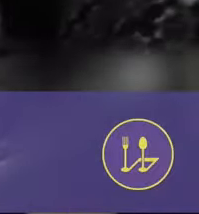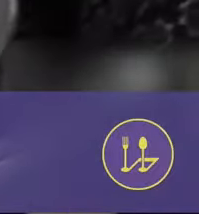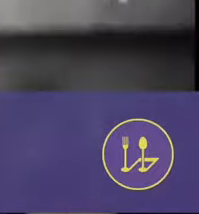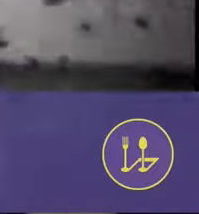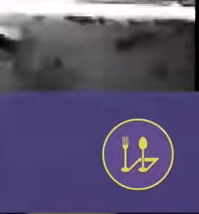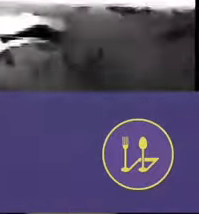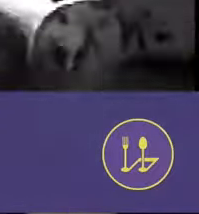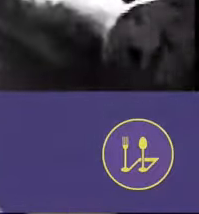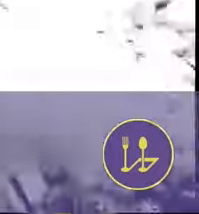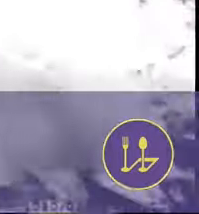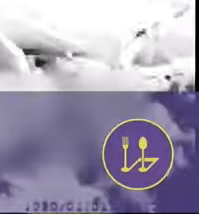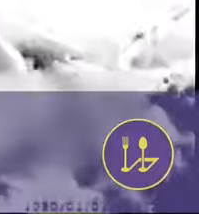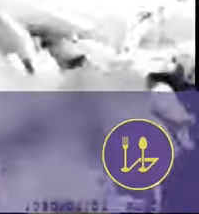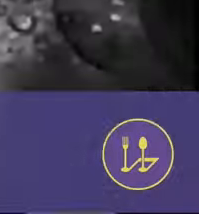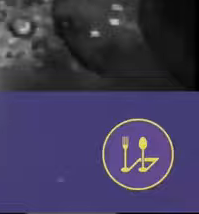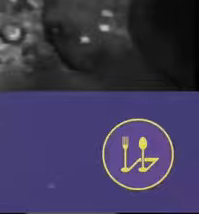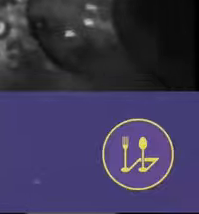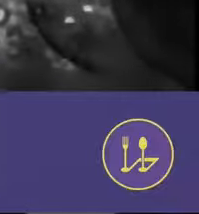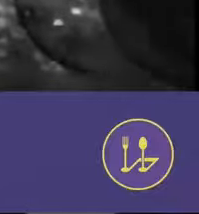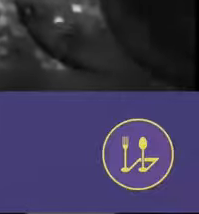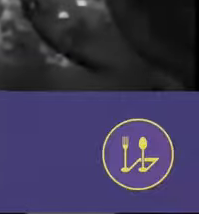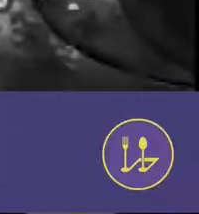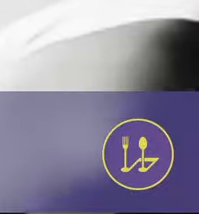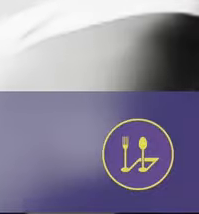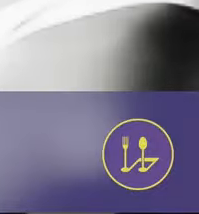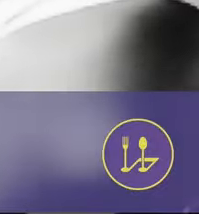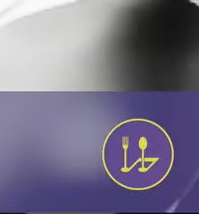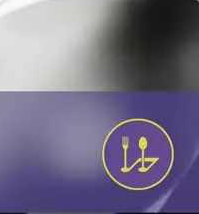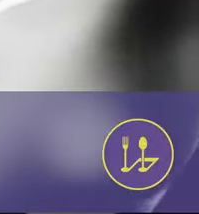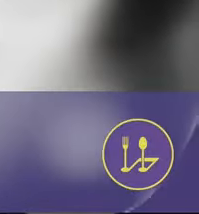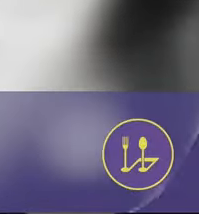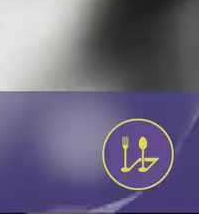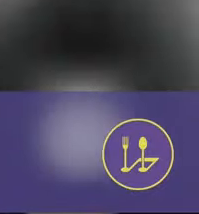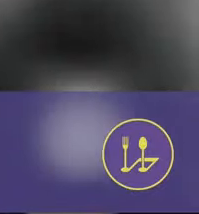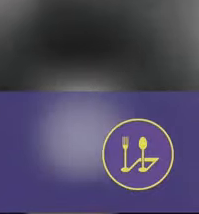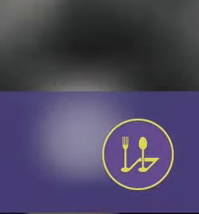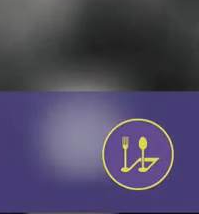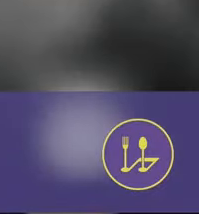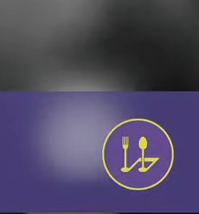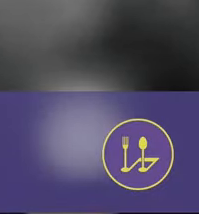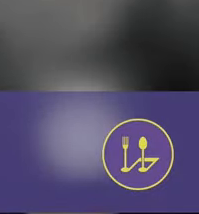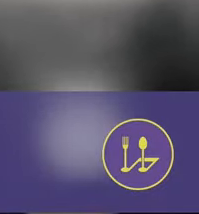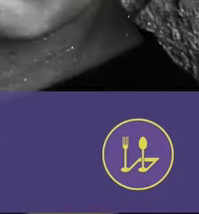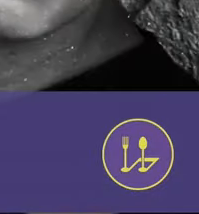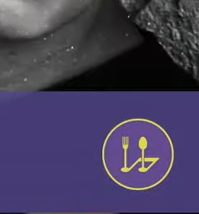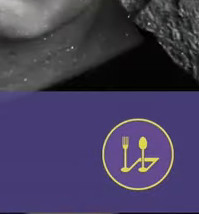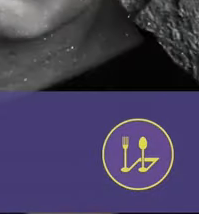demais? E a situação agora está ficando ainda mais caótica?